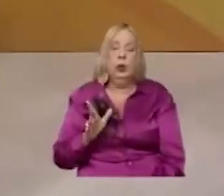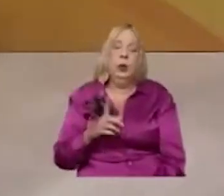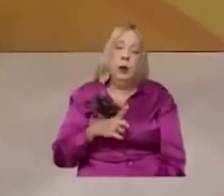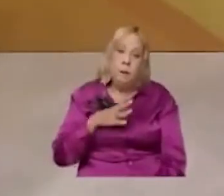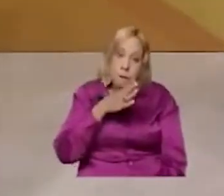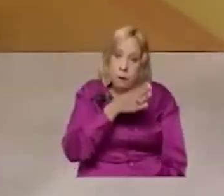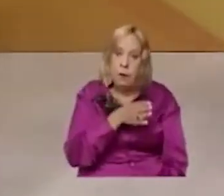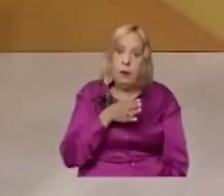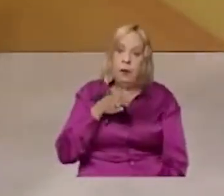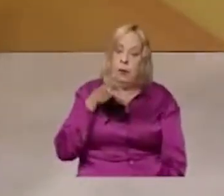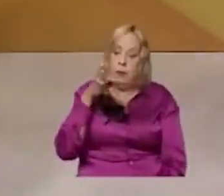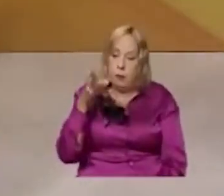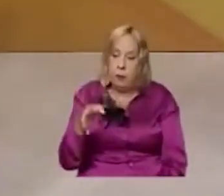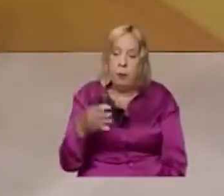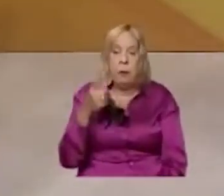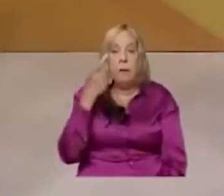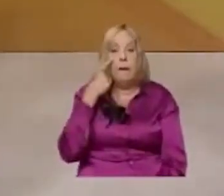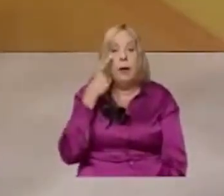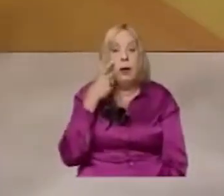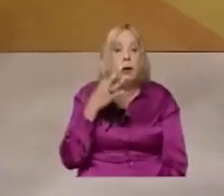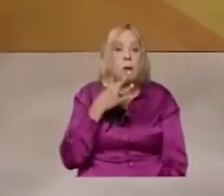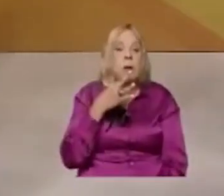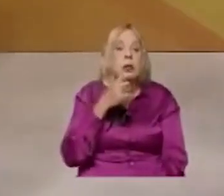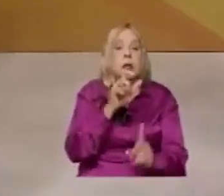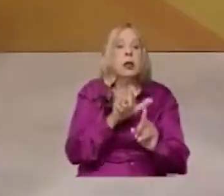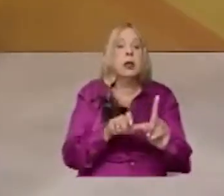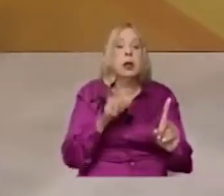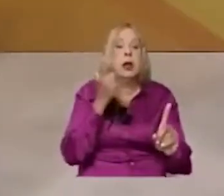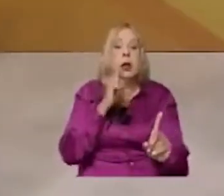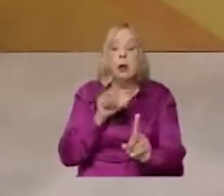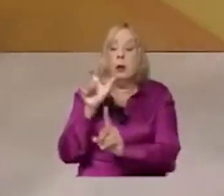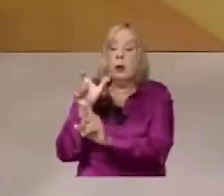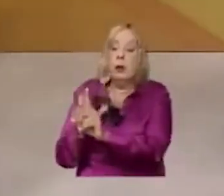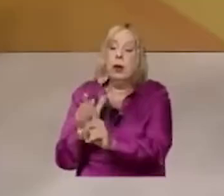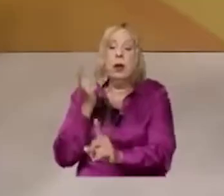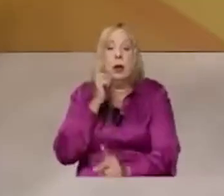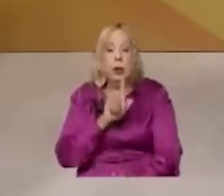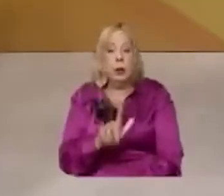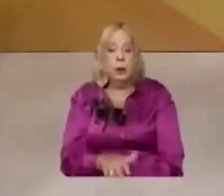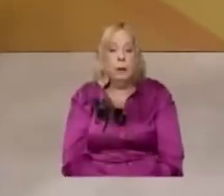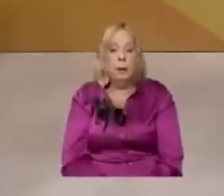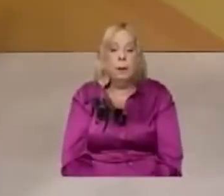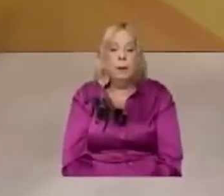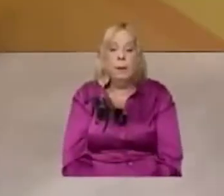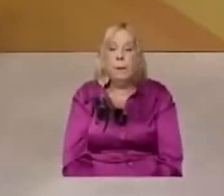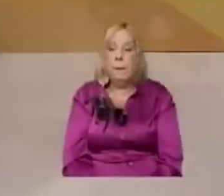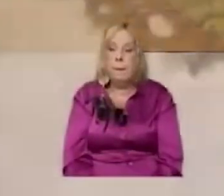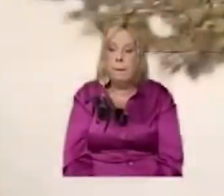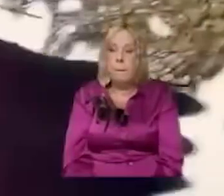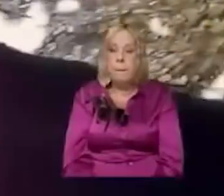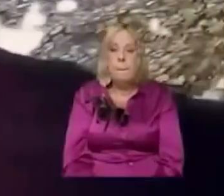foi pessoalmente lá falar com os felizardos. Ei, vai lá, meu compadre, conta aí, como é que você falou?